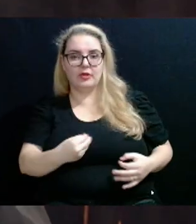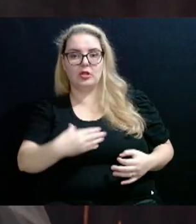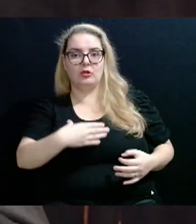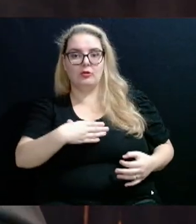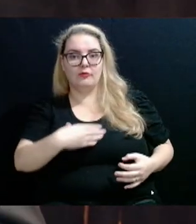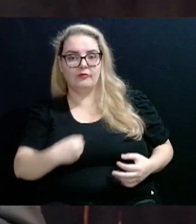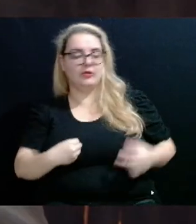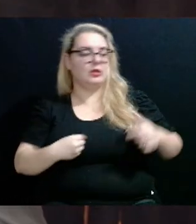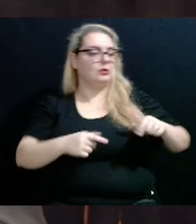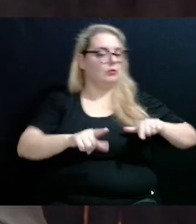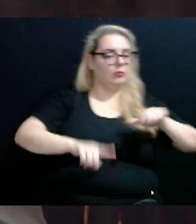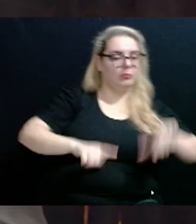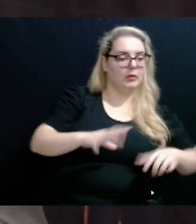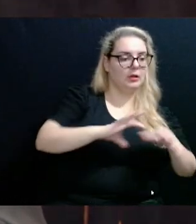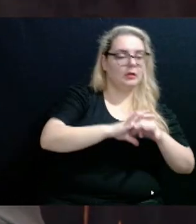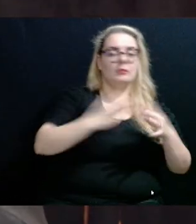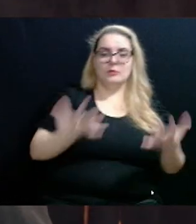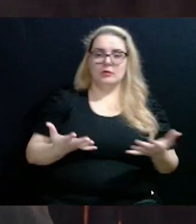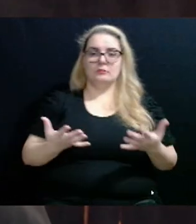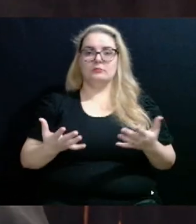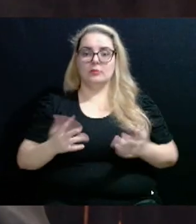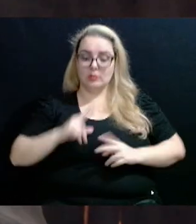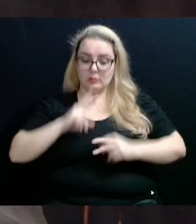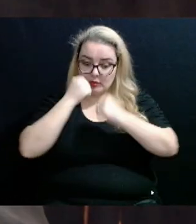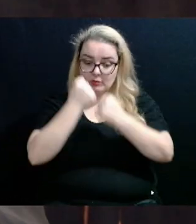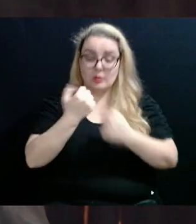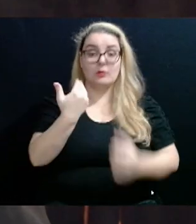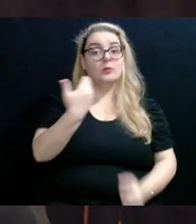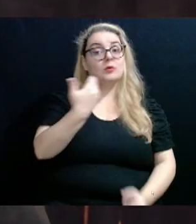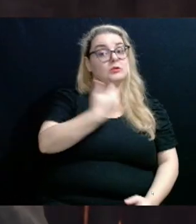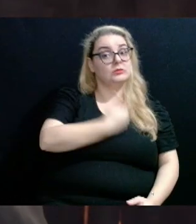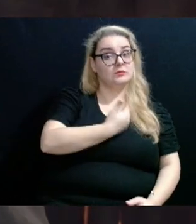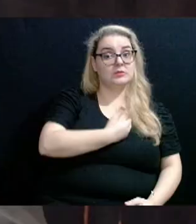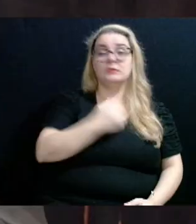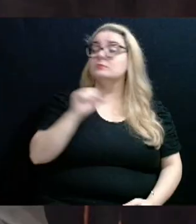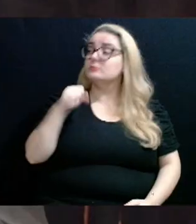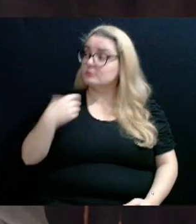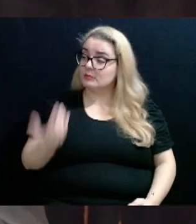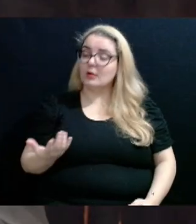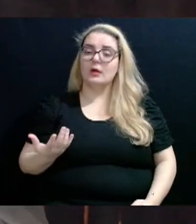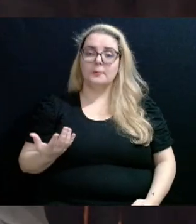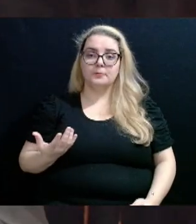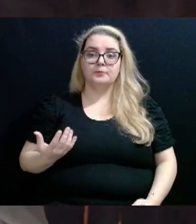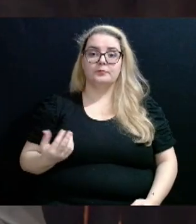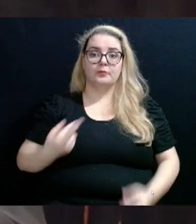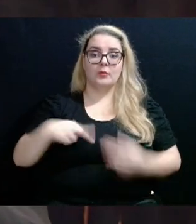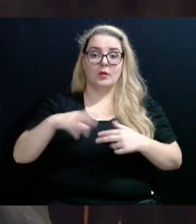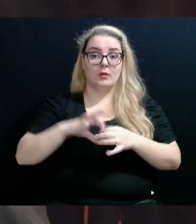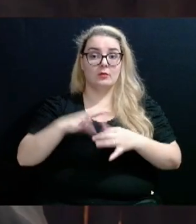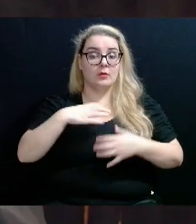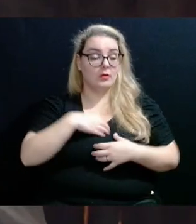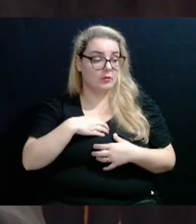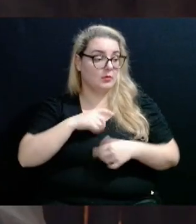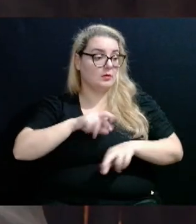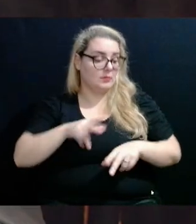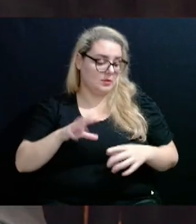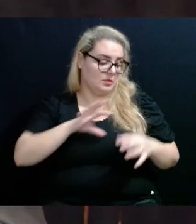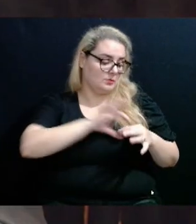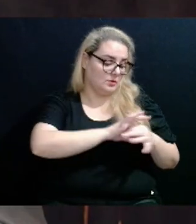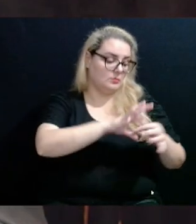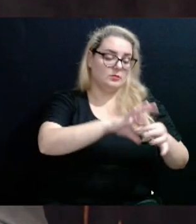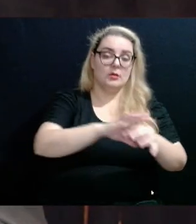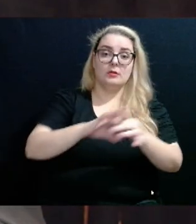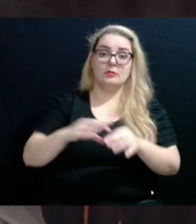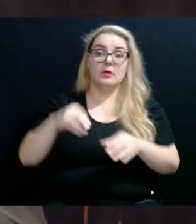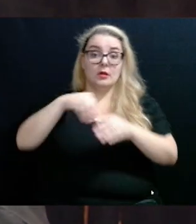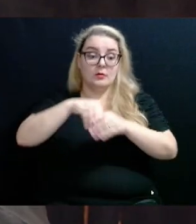traz um reforço da amizade, né? Vínculos afetivos que acaba se conectando dentro dessa troca, né, dessa